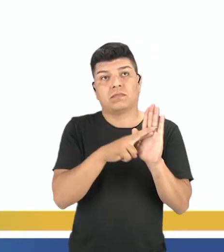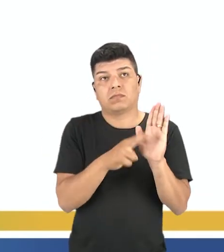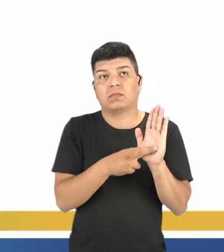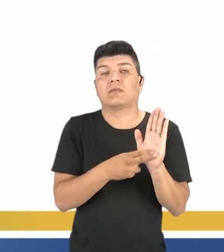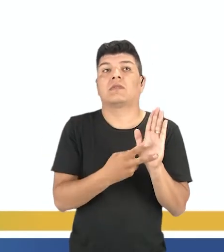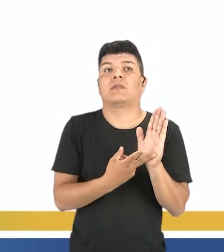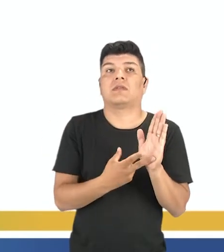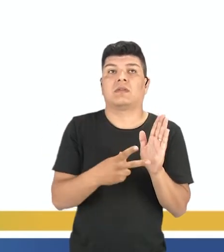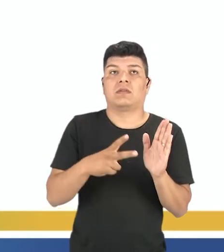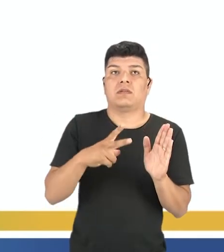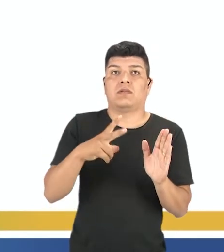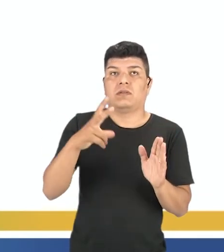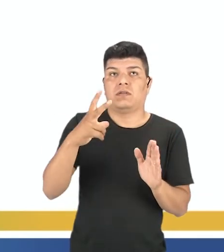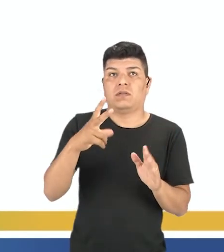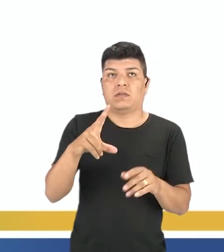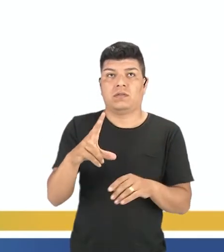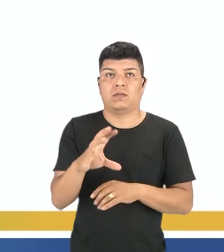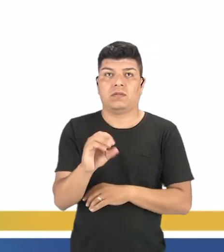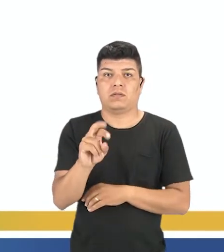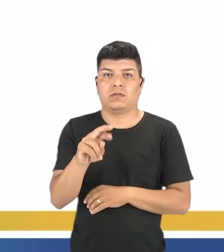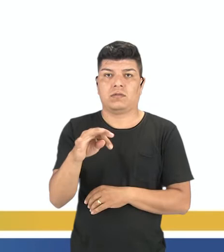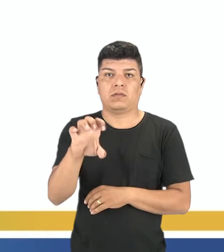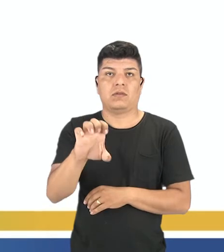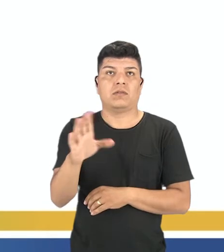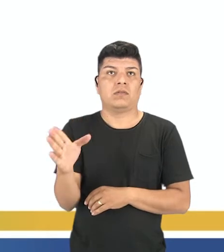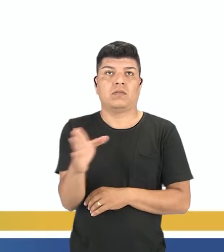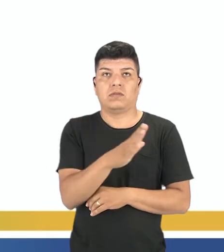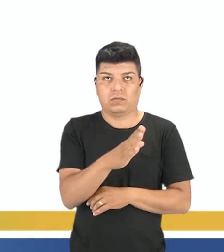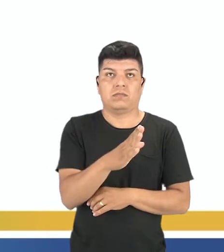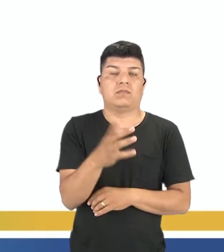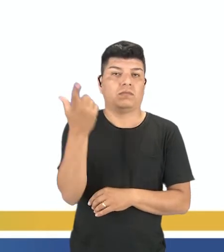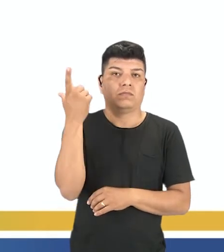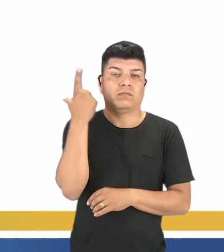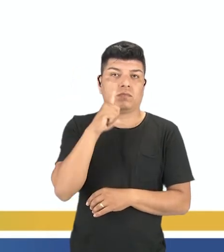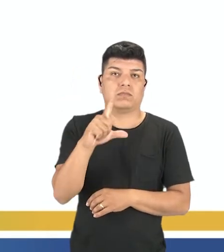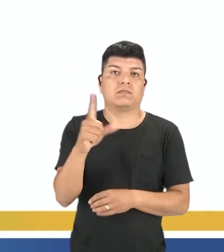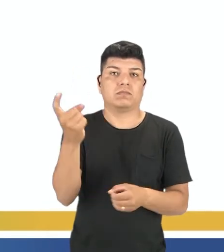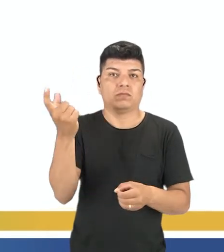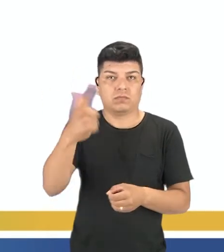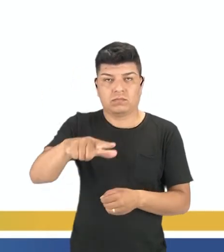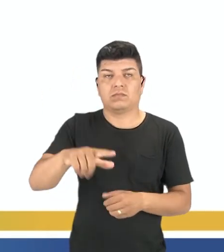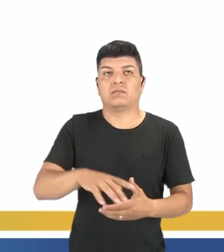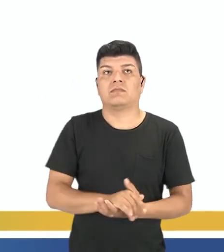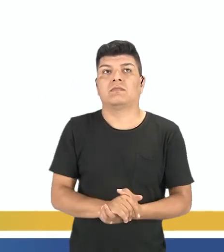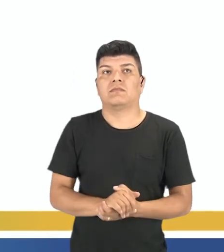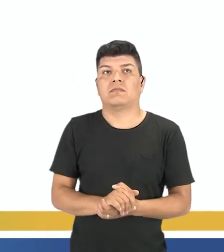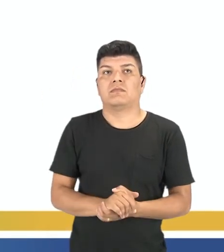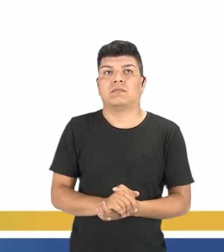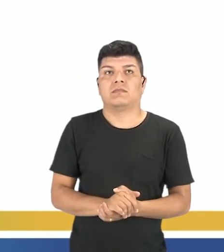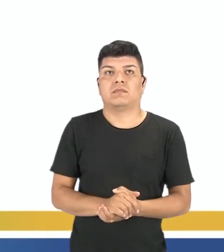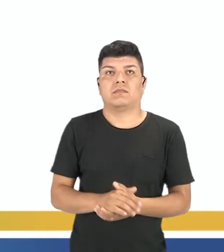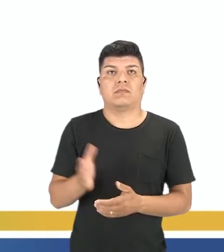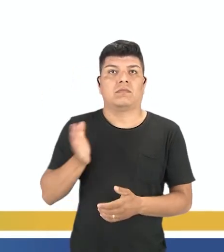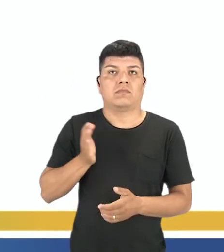plano das cortes era promover a recolonização do Brasil e reconquistando, para a